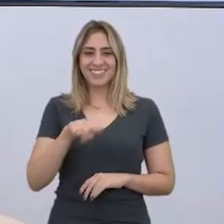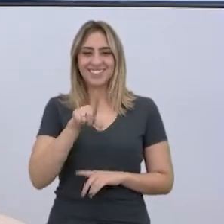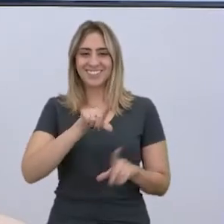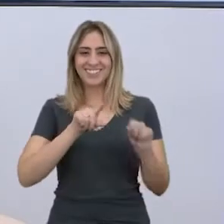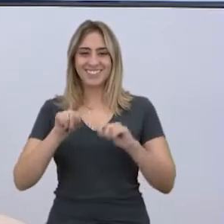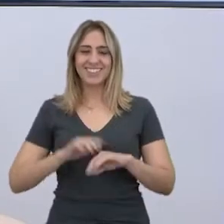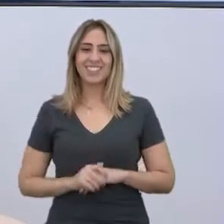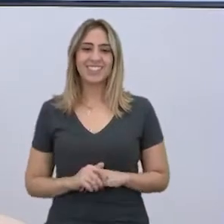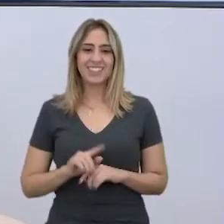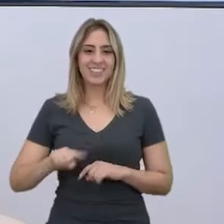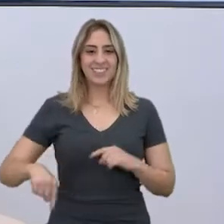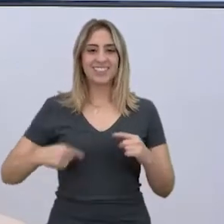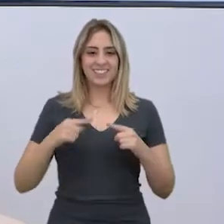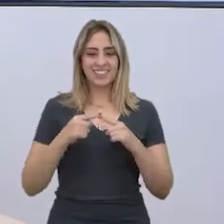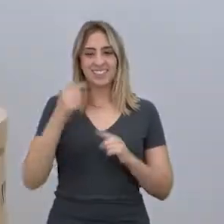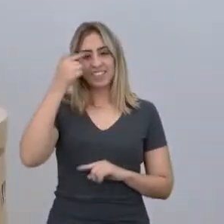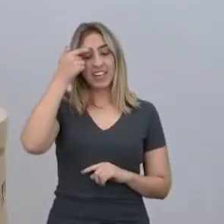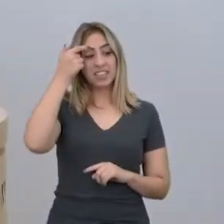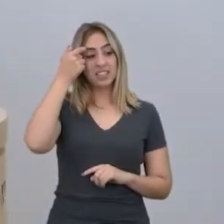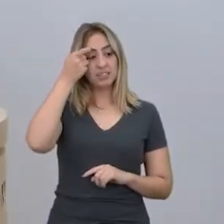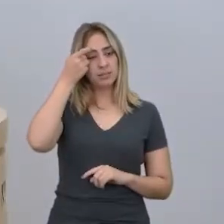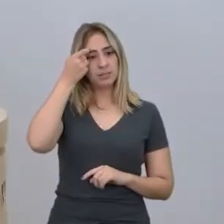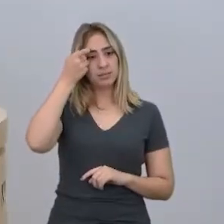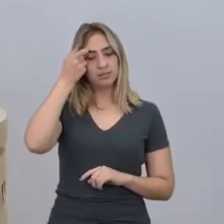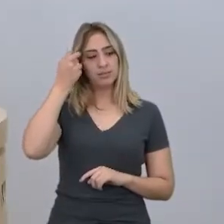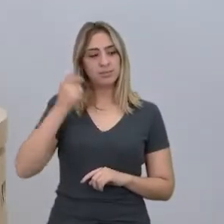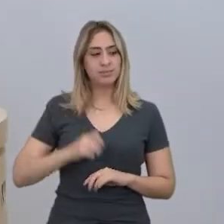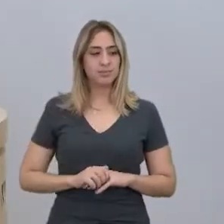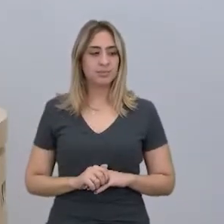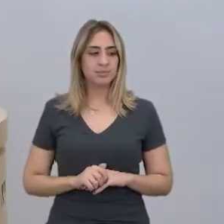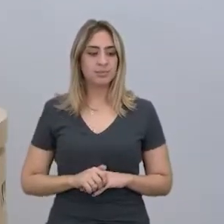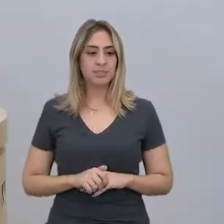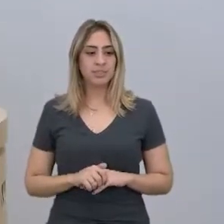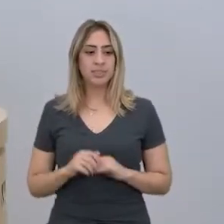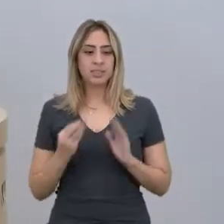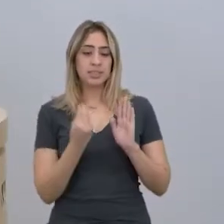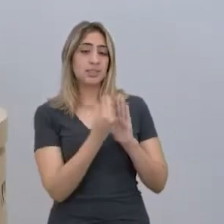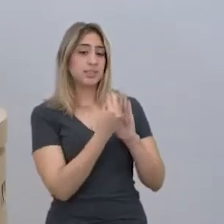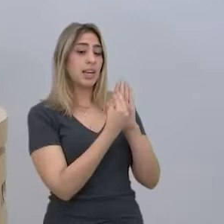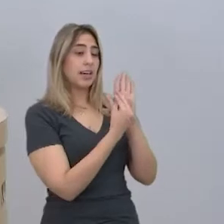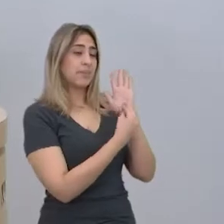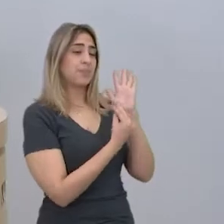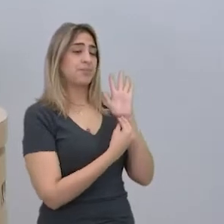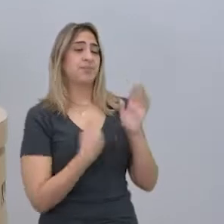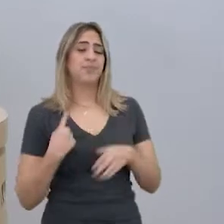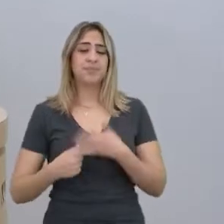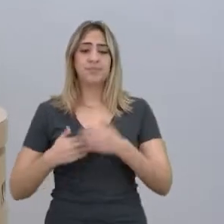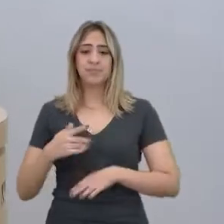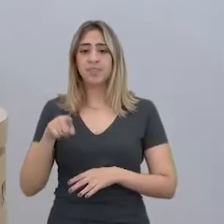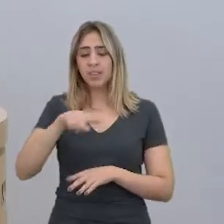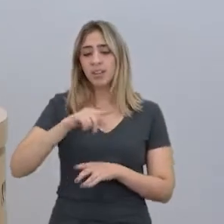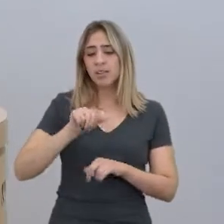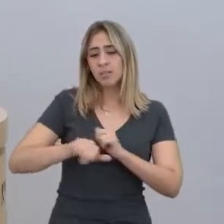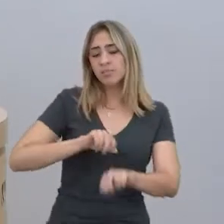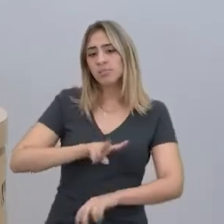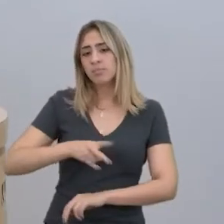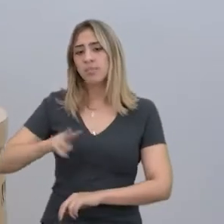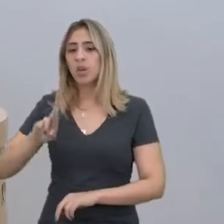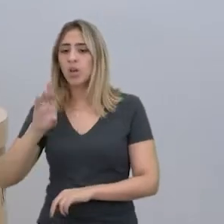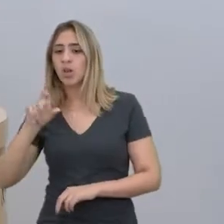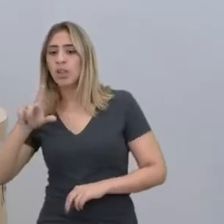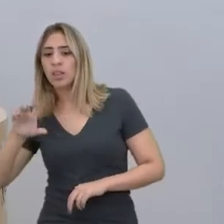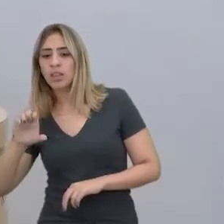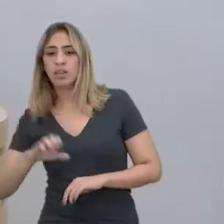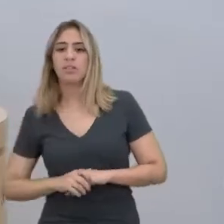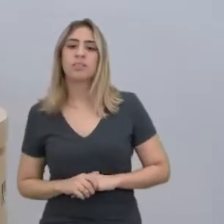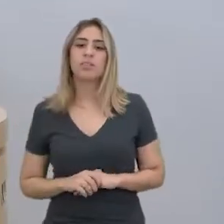preferir, obviamente, estar em rolês que vão tocar músicas que te agradem, do que estar num rolê aleatório só pelo rolê.